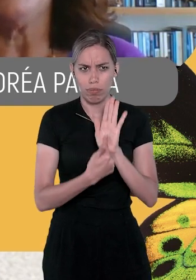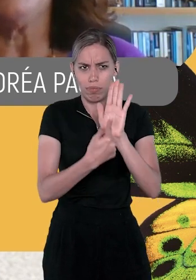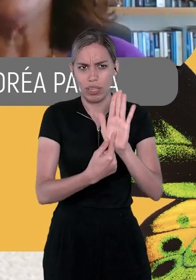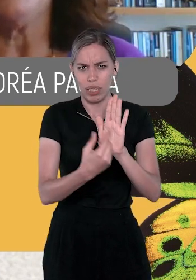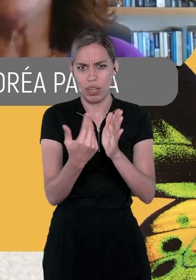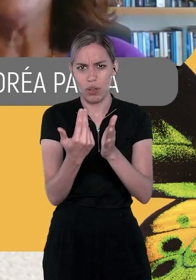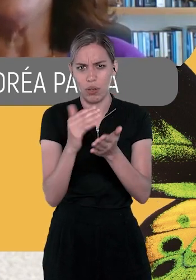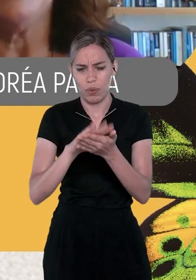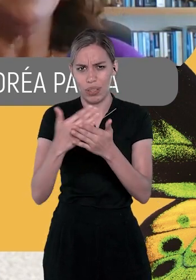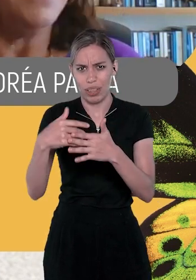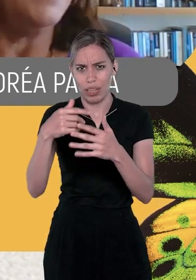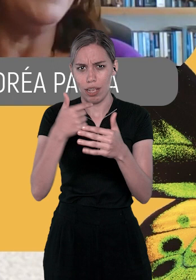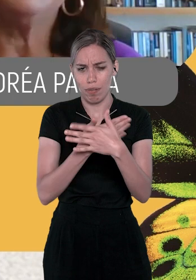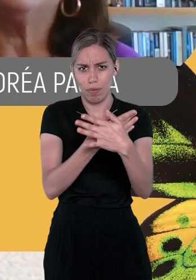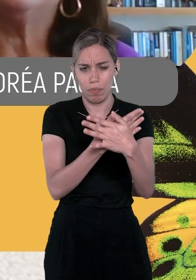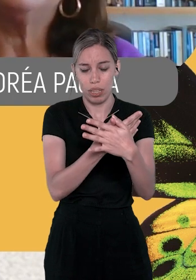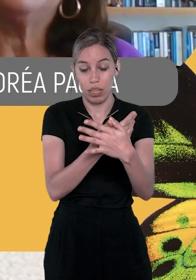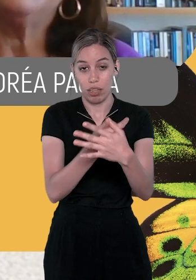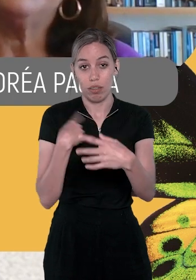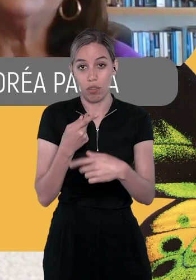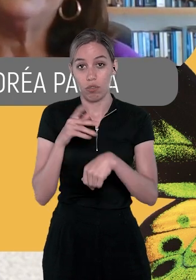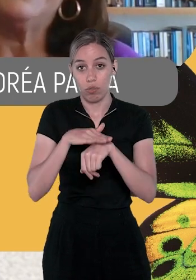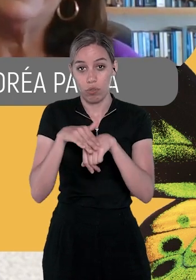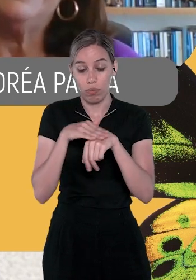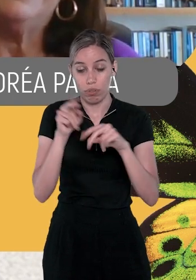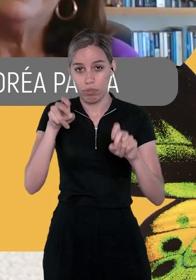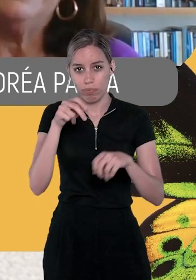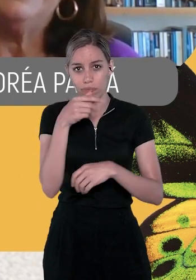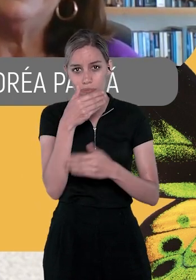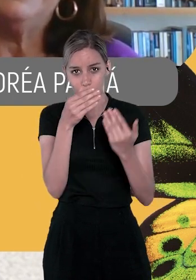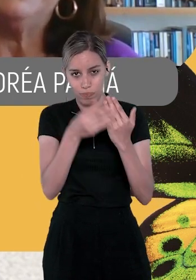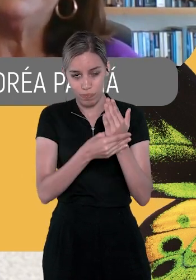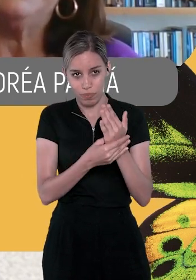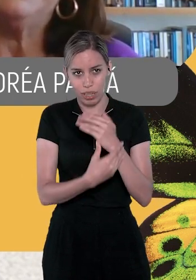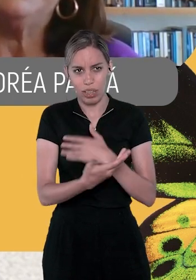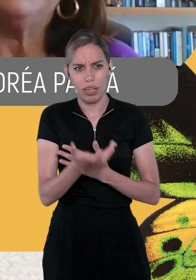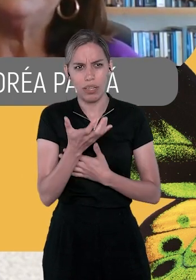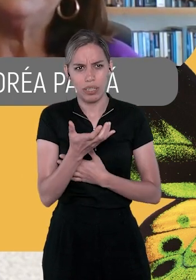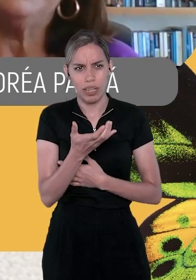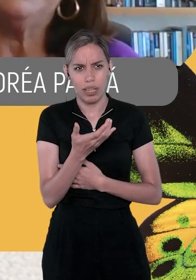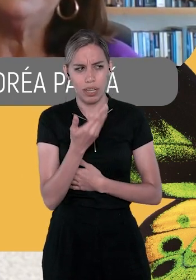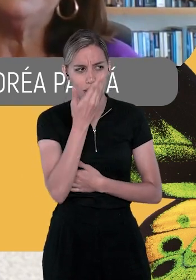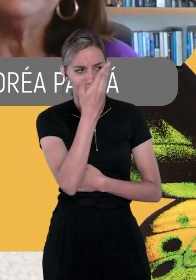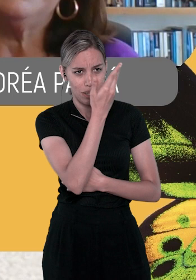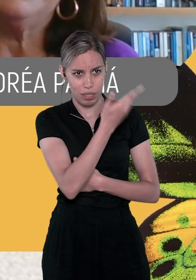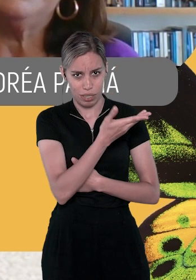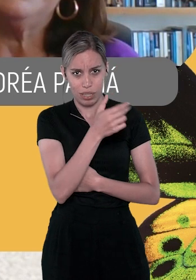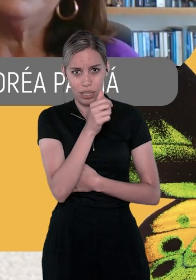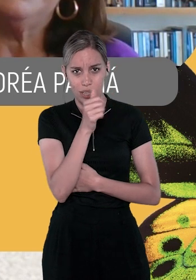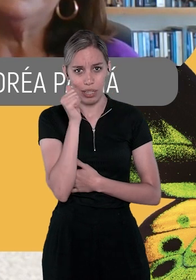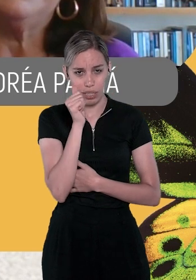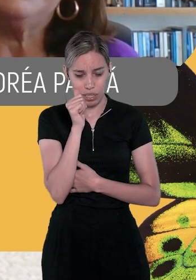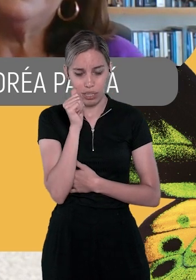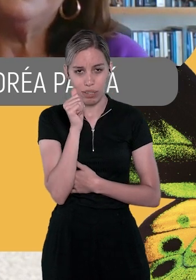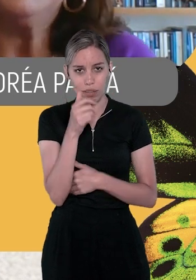Intérprete de Borboletas, conversando sobre ele. E eu queria passar a palavra, em primeiro lugar, para a Andréia,